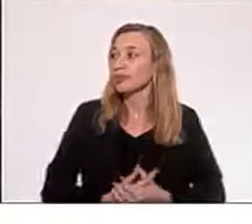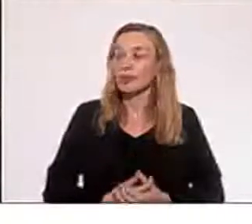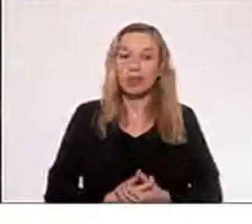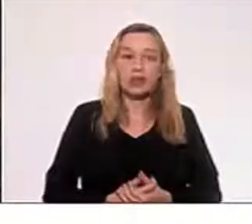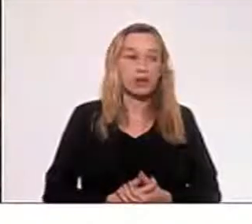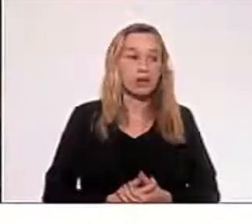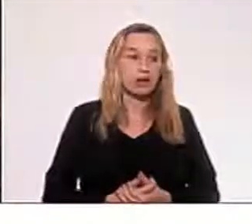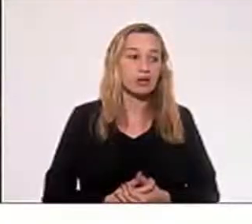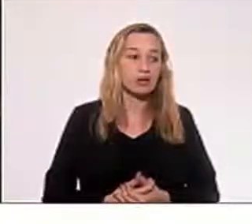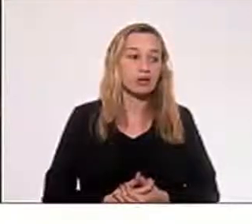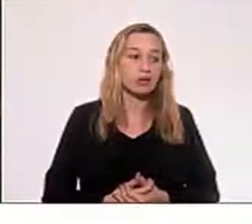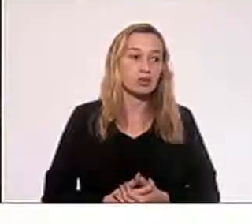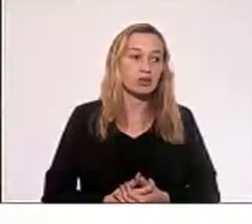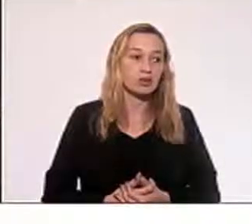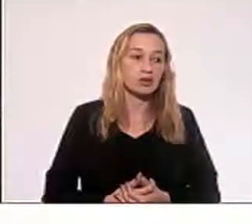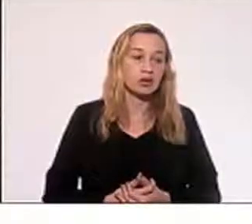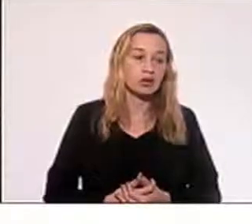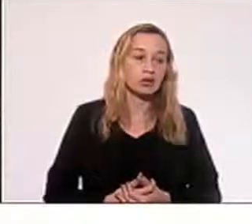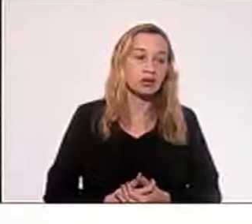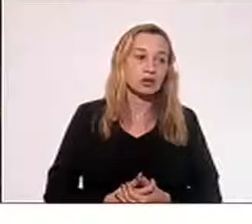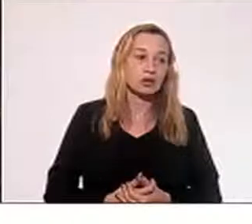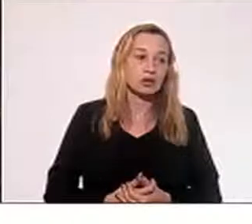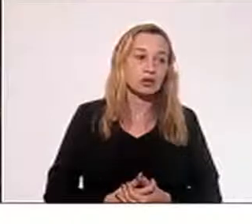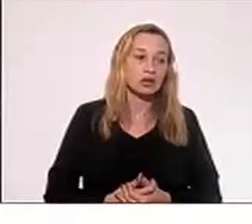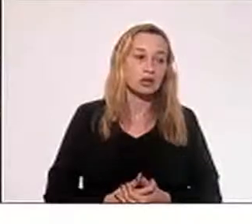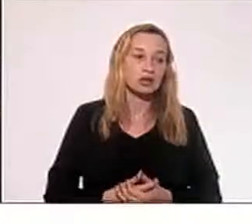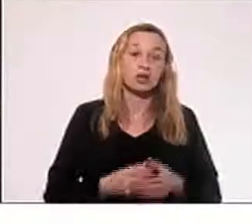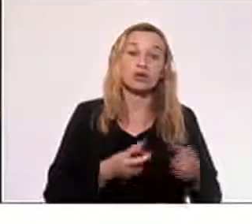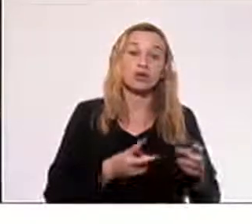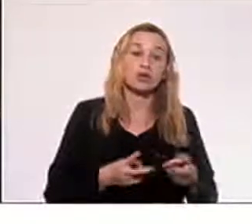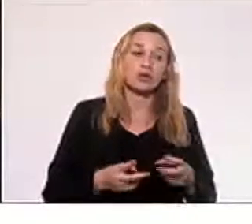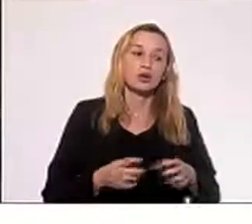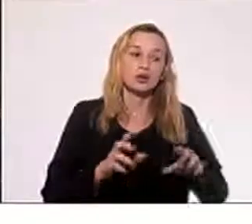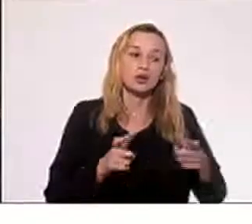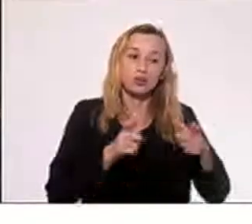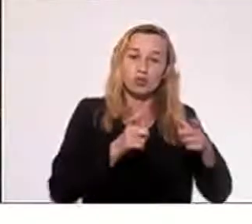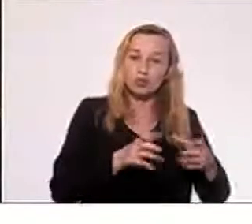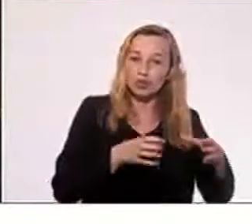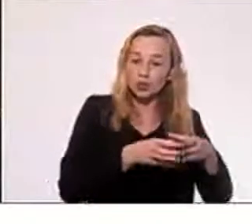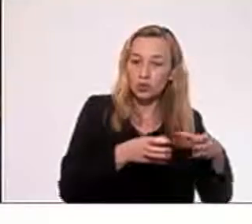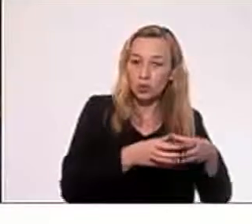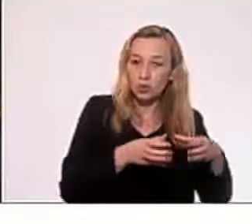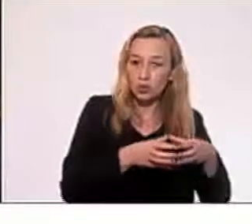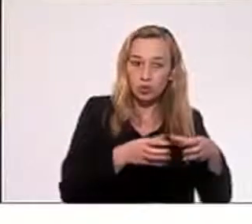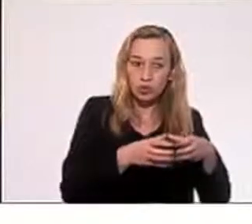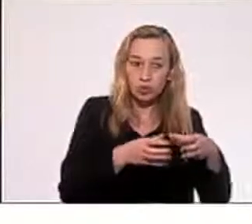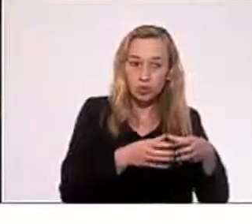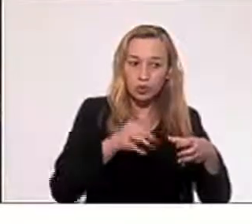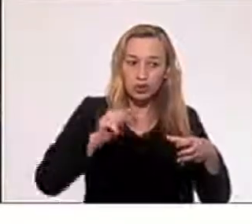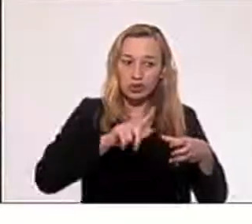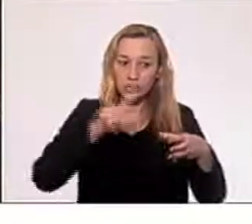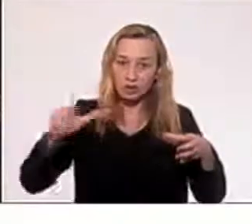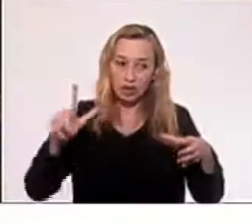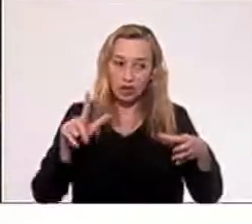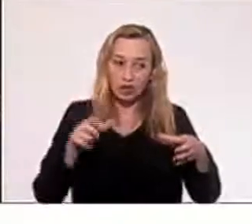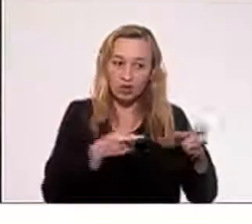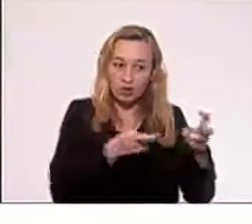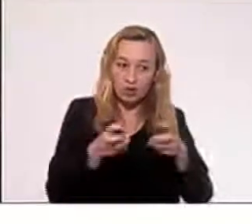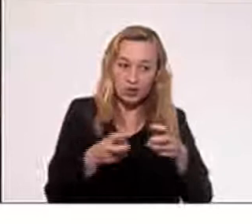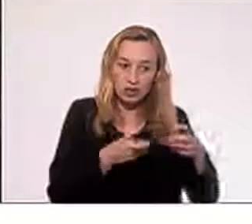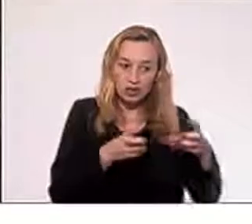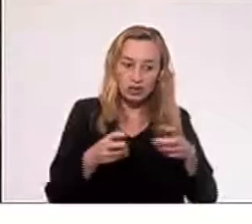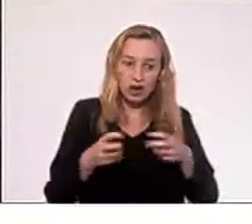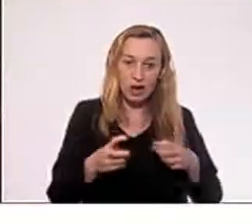uma rede nacional de observatórios de violência, envolvendo 5 estados da federação